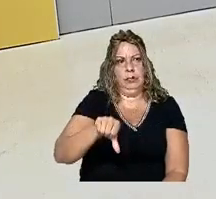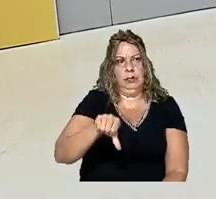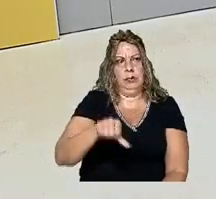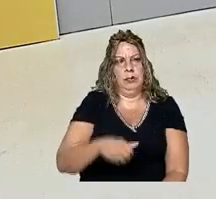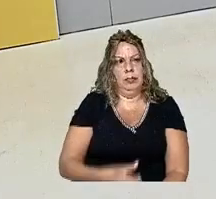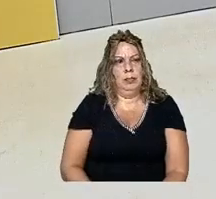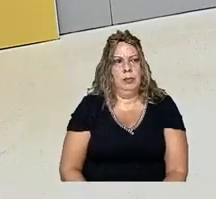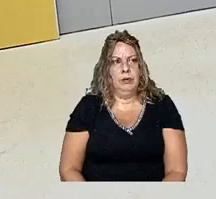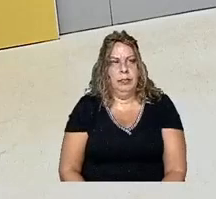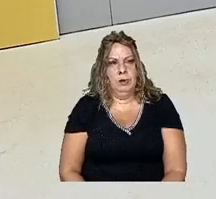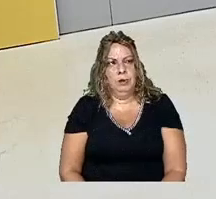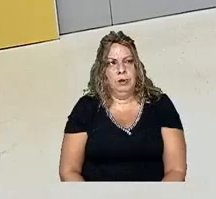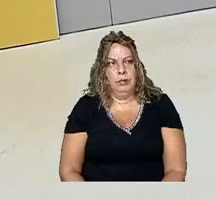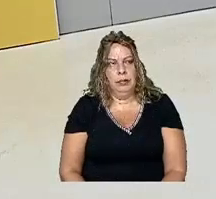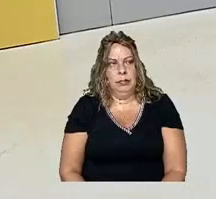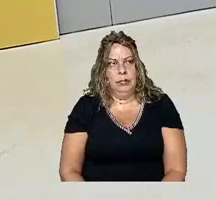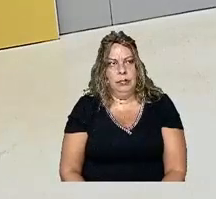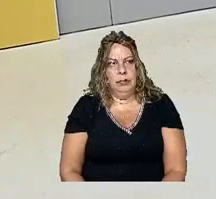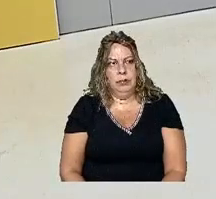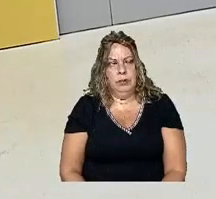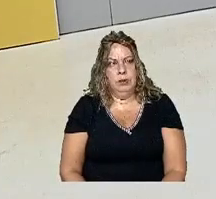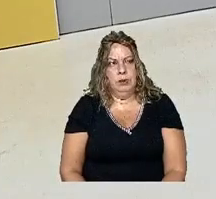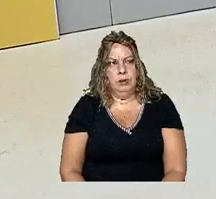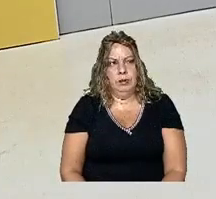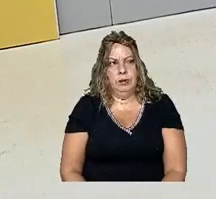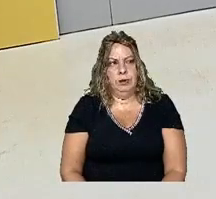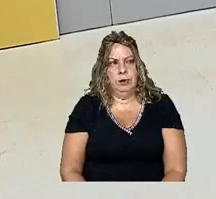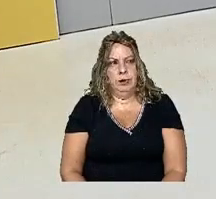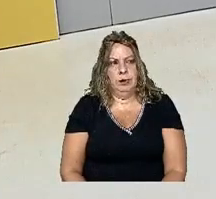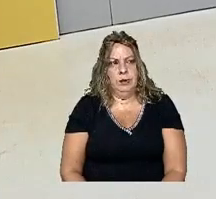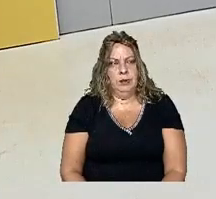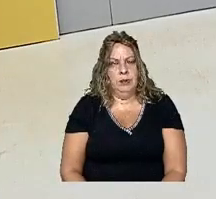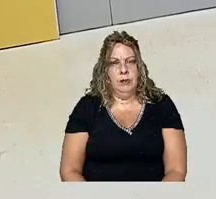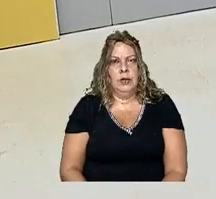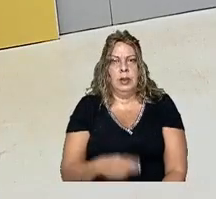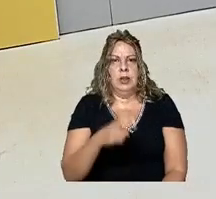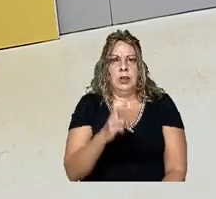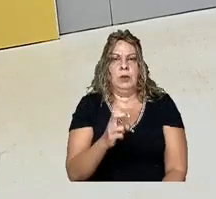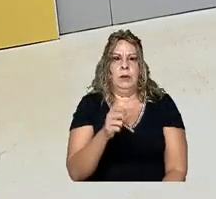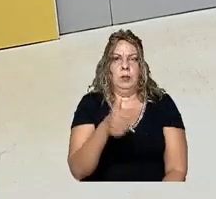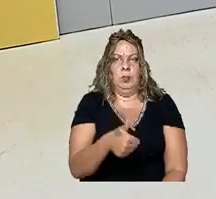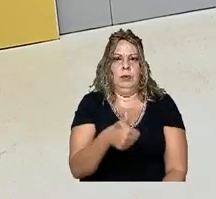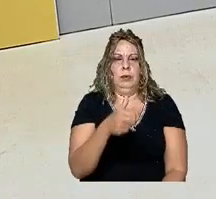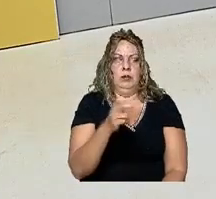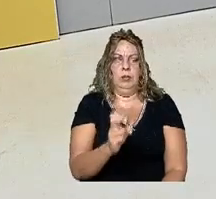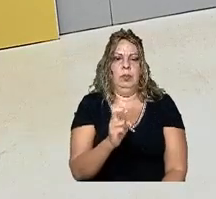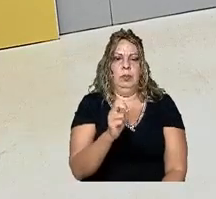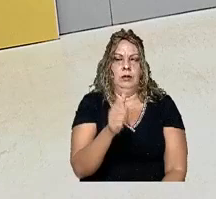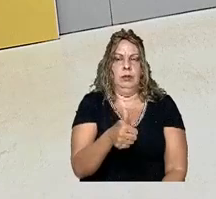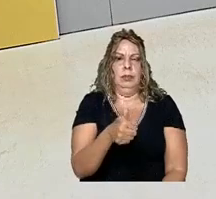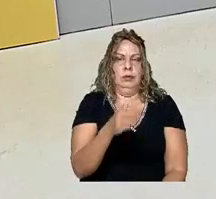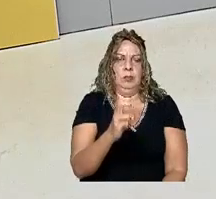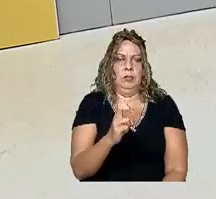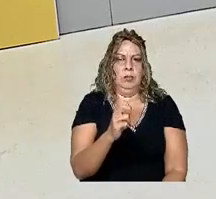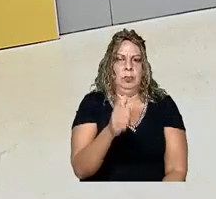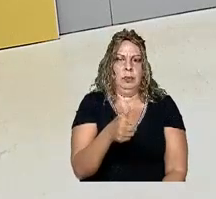39. Vamos que vamos. Quem quer 51, hein? Saiu